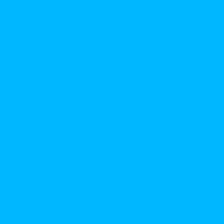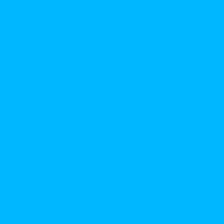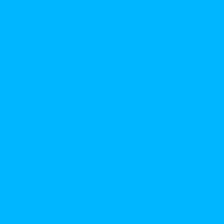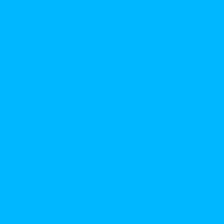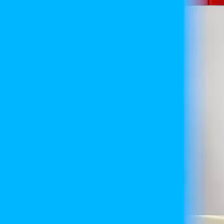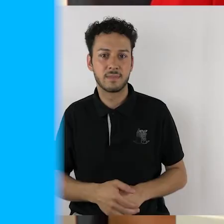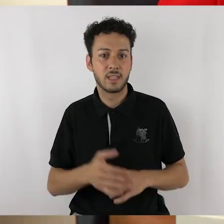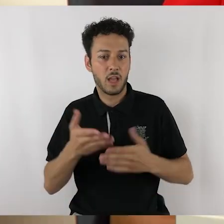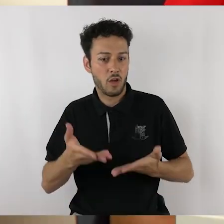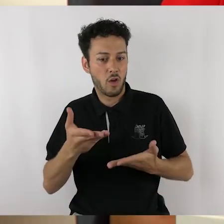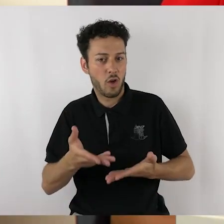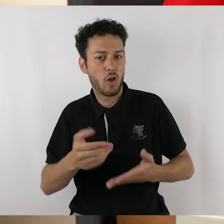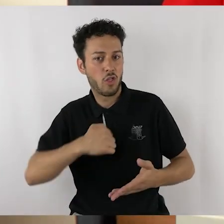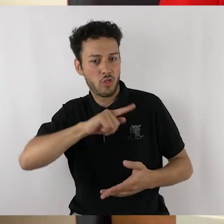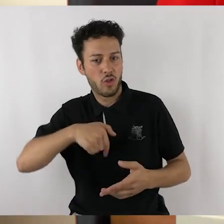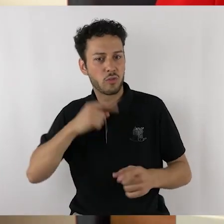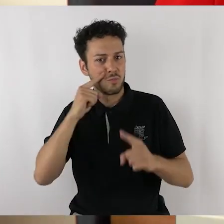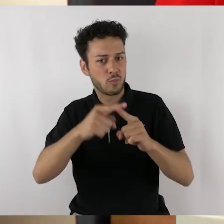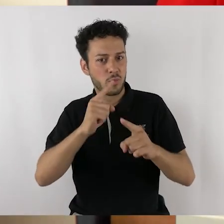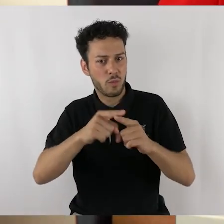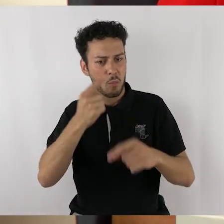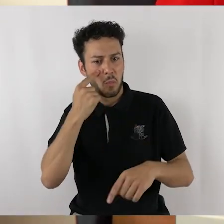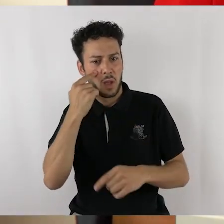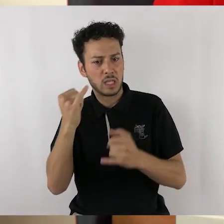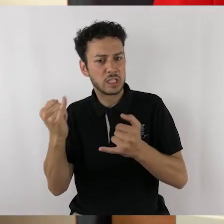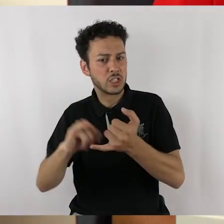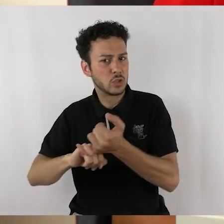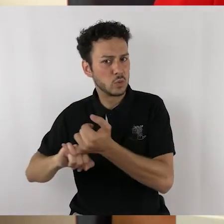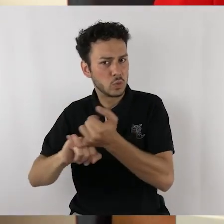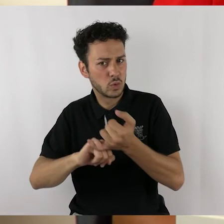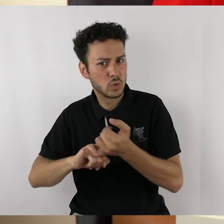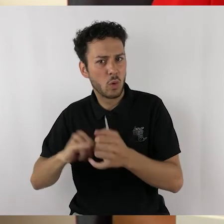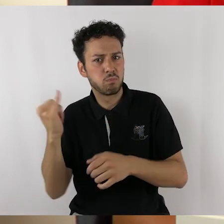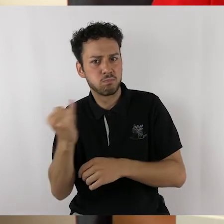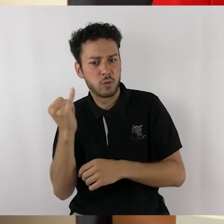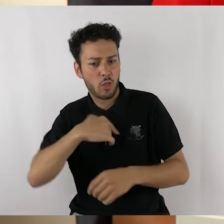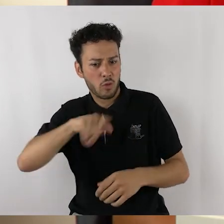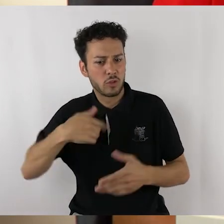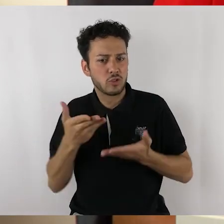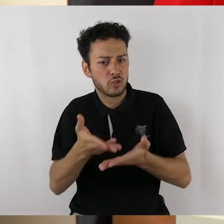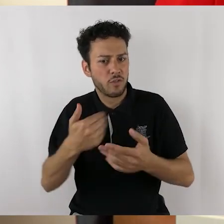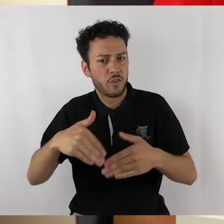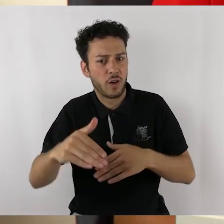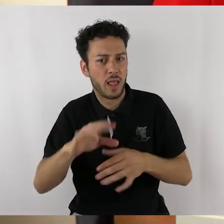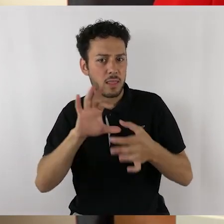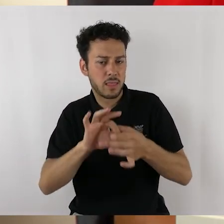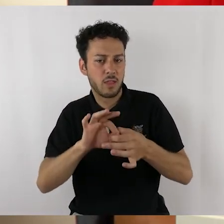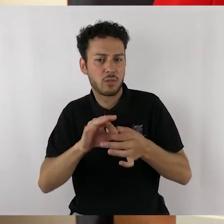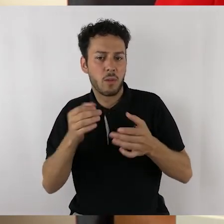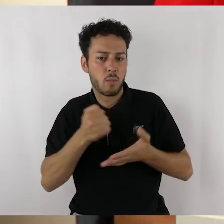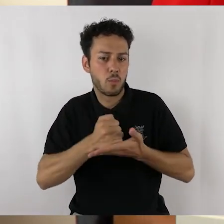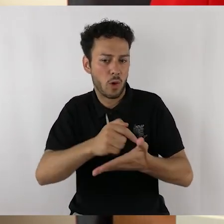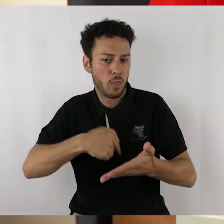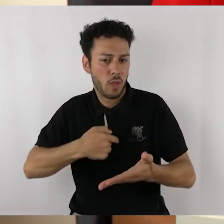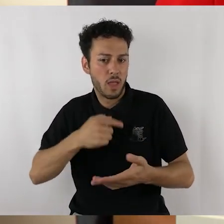e nesta Rodrigo a pretendemos dar a conhecer uma instituição que iremos ajudar através das nossas campanhas solidárias